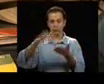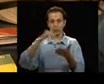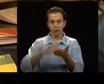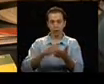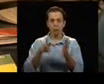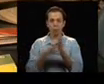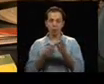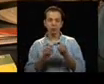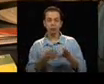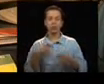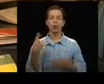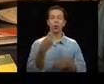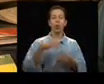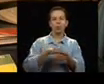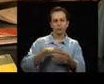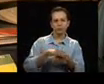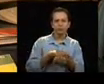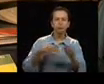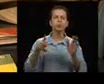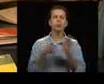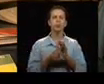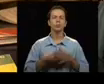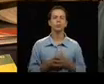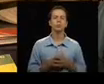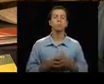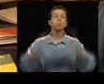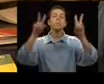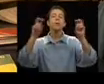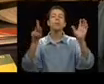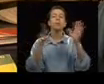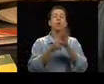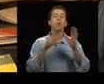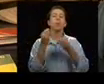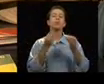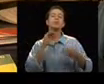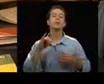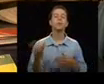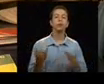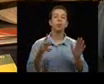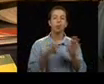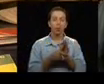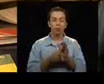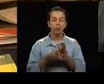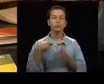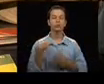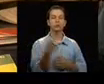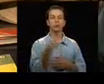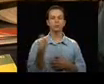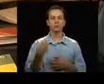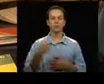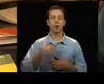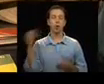para secretário, eu e o Paulo começamos a conversar sobre o